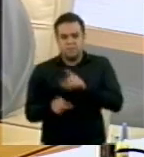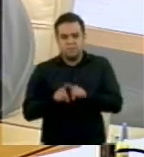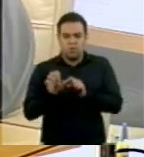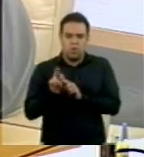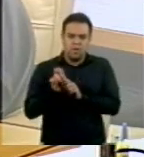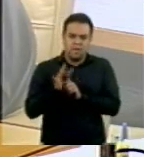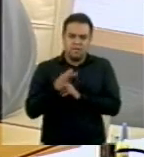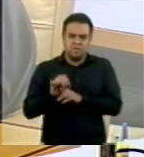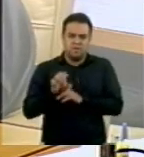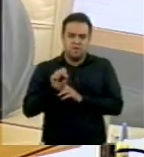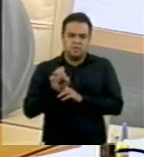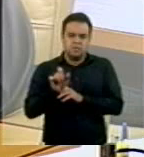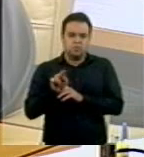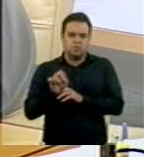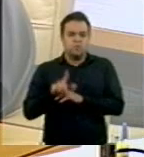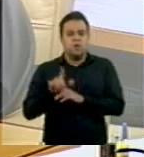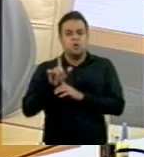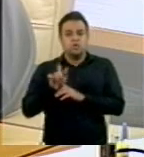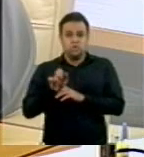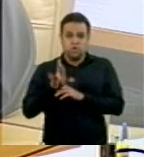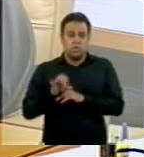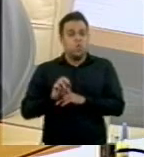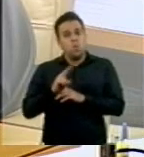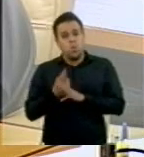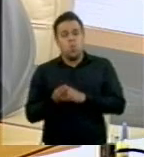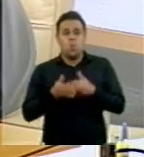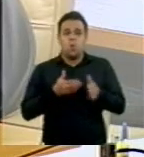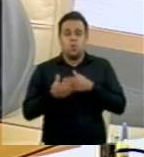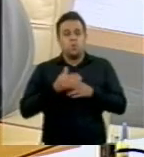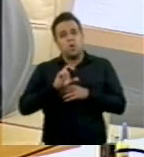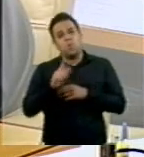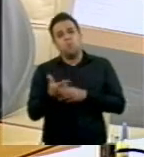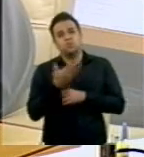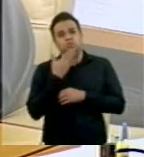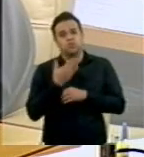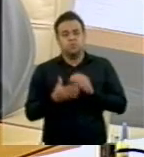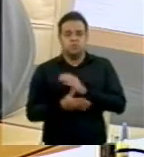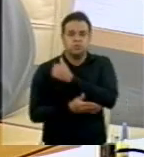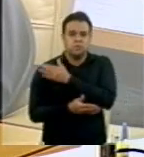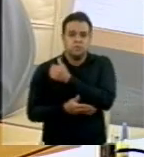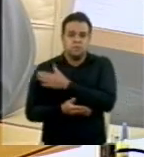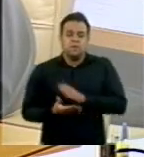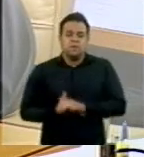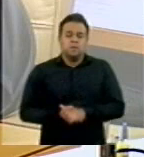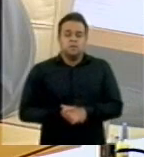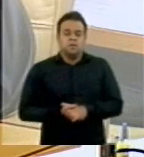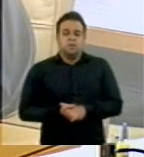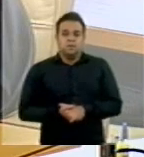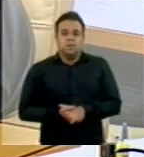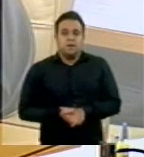orientação sexual, de gênero ou de qualquer outra forma de discriminação. Por